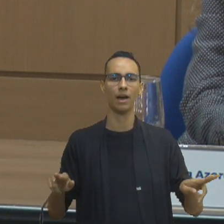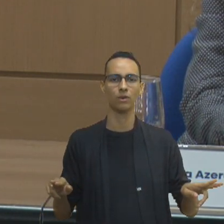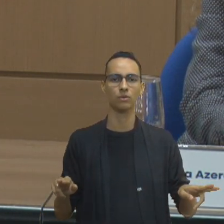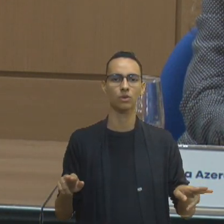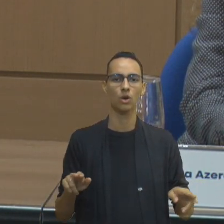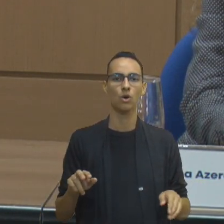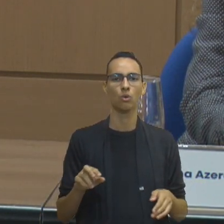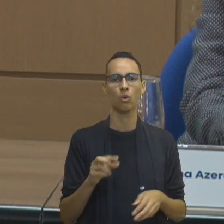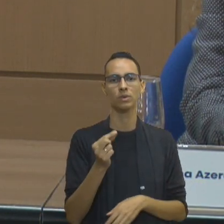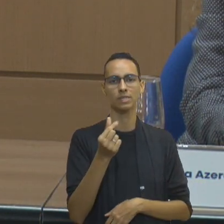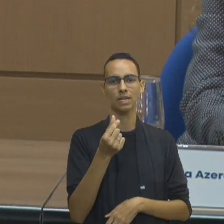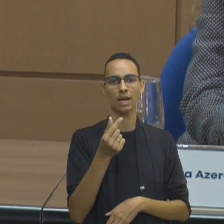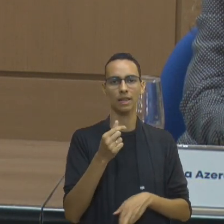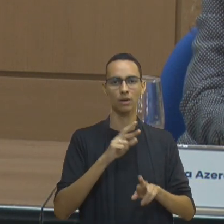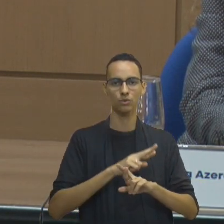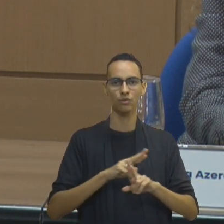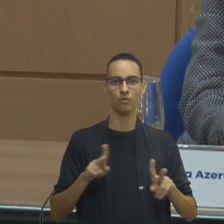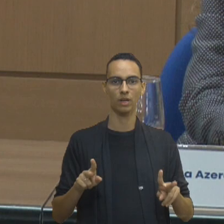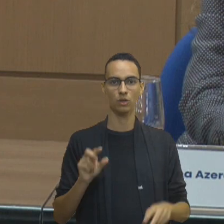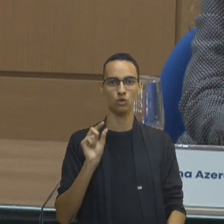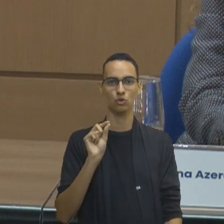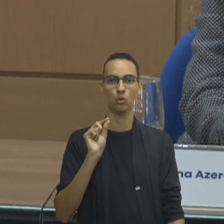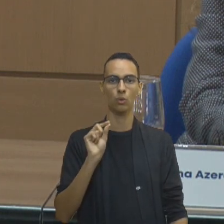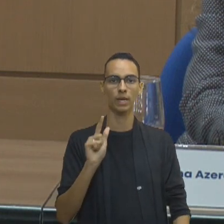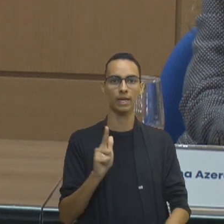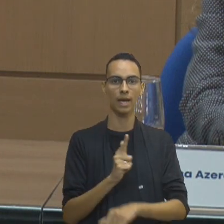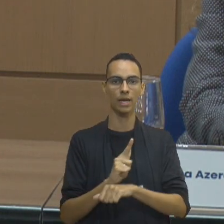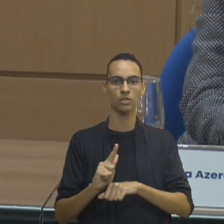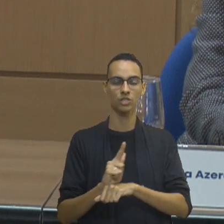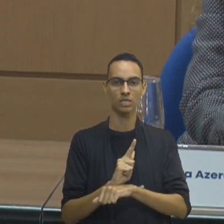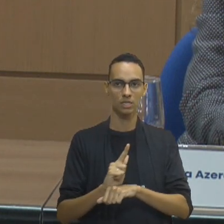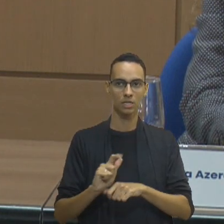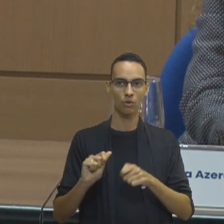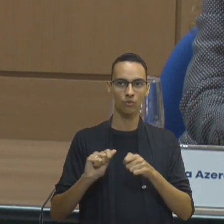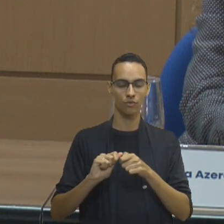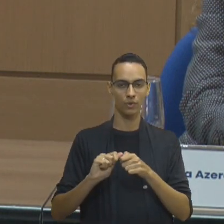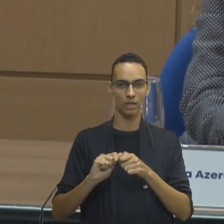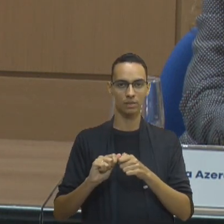salários distintos. E o que o comitê gestor fez